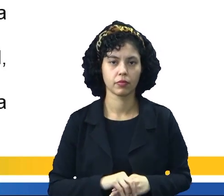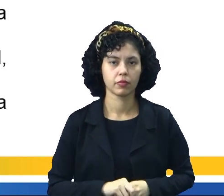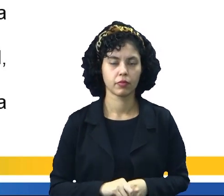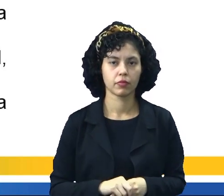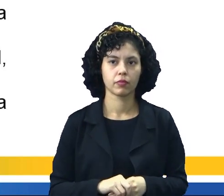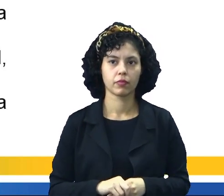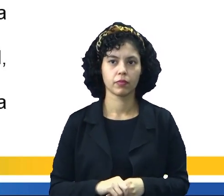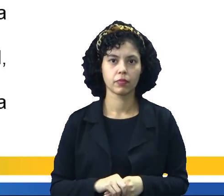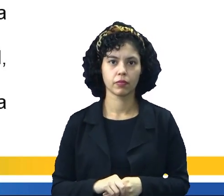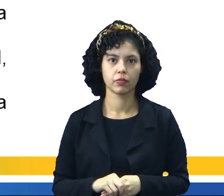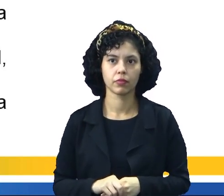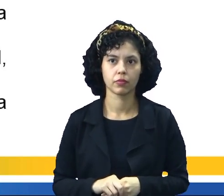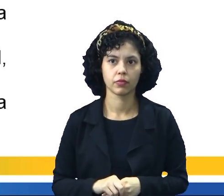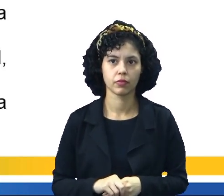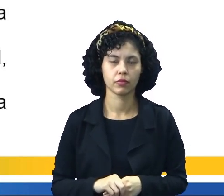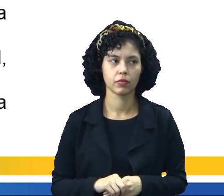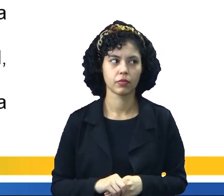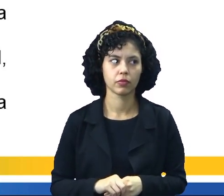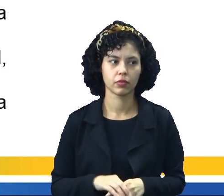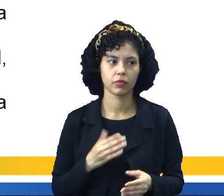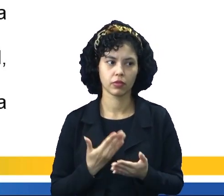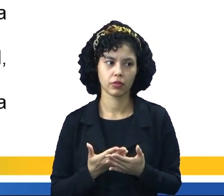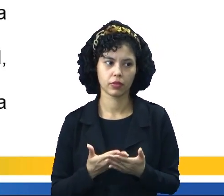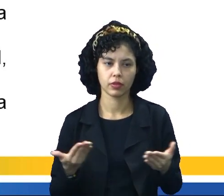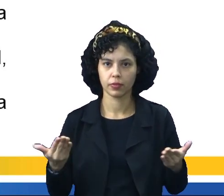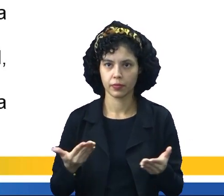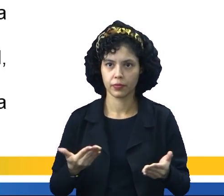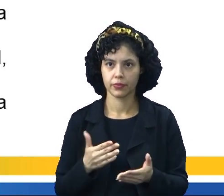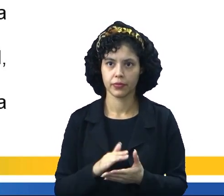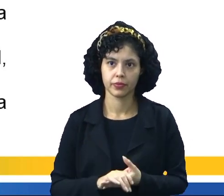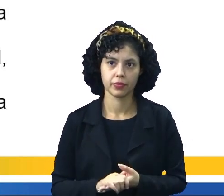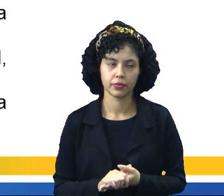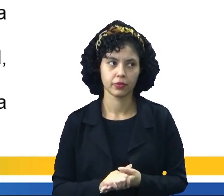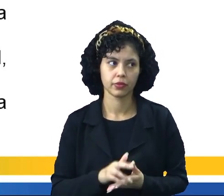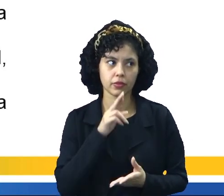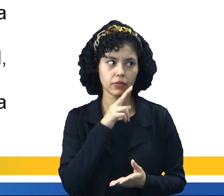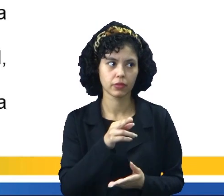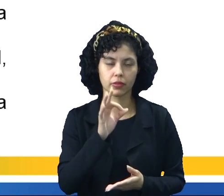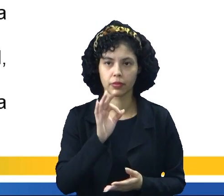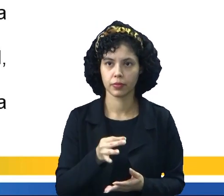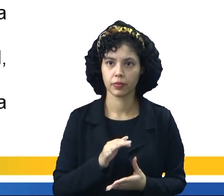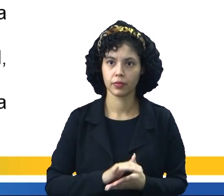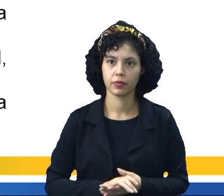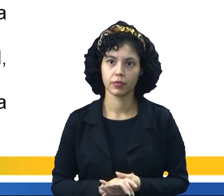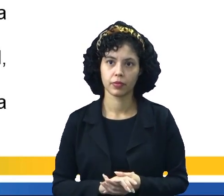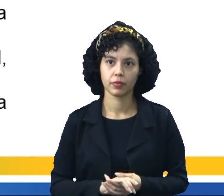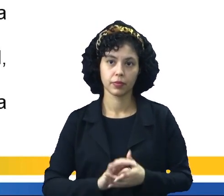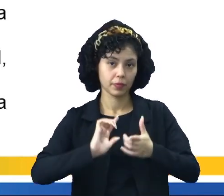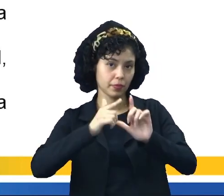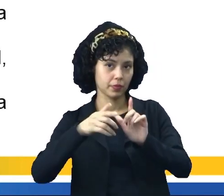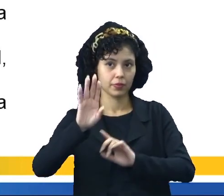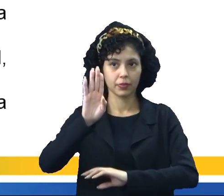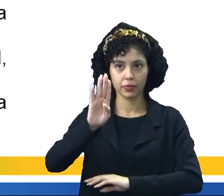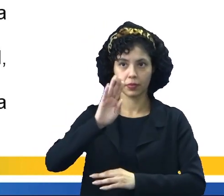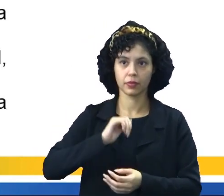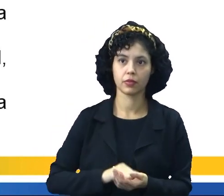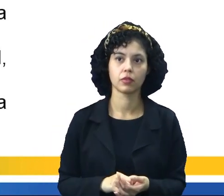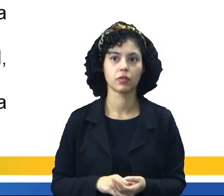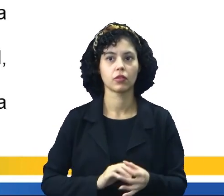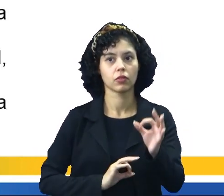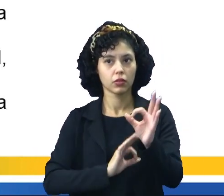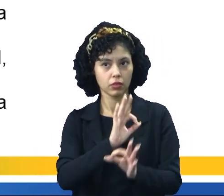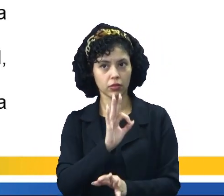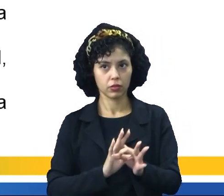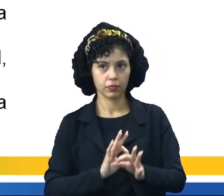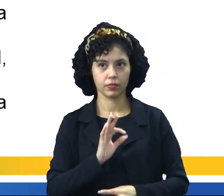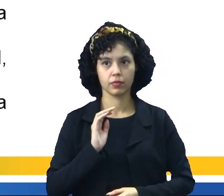correta. Lembrando aí do que estudamos hoje. A resposta correta é a letra B.